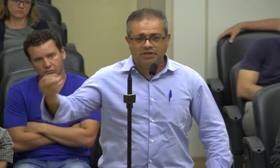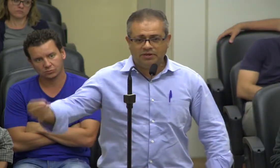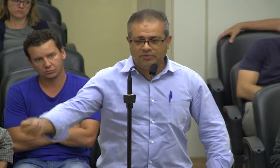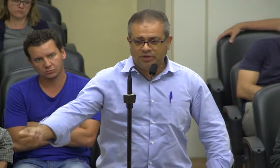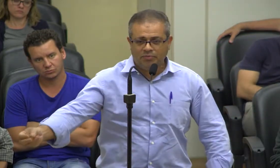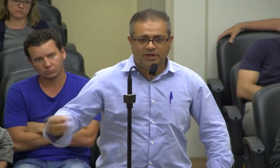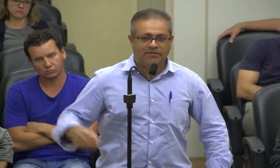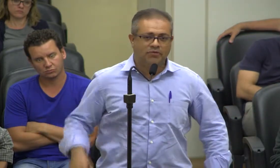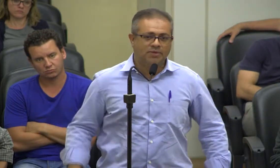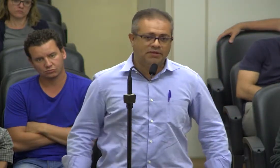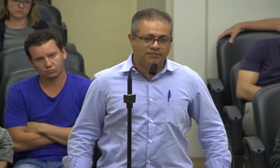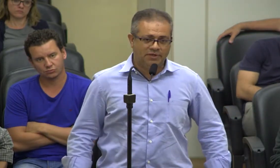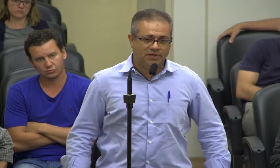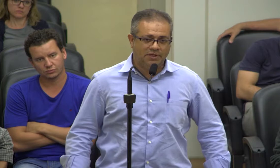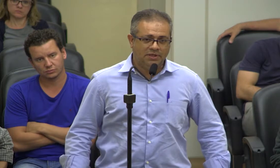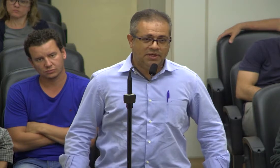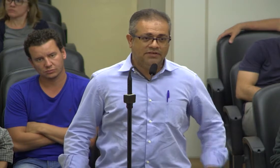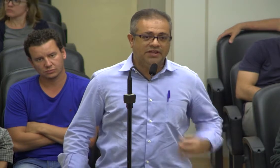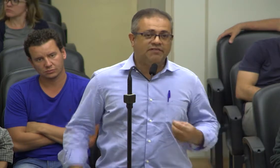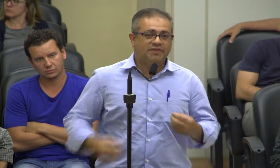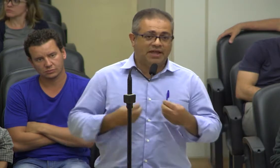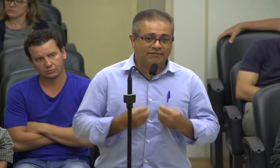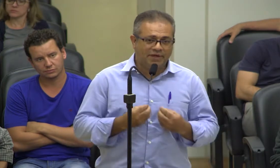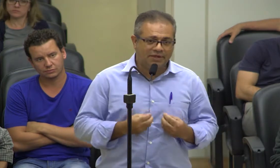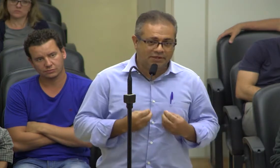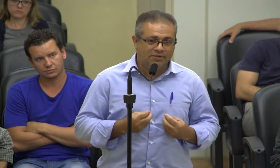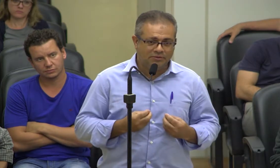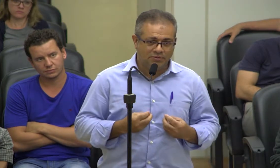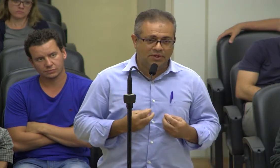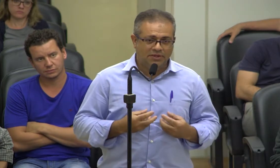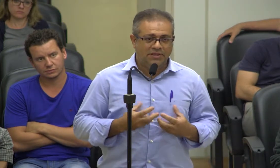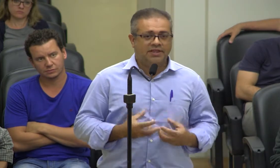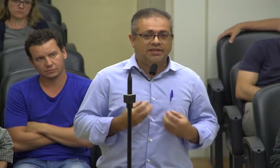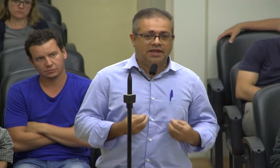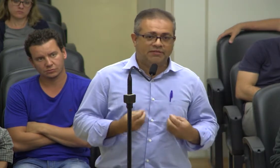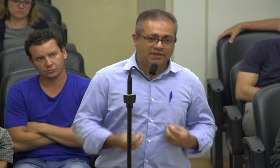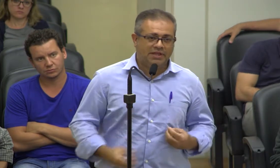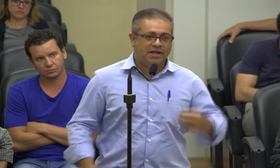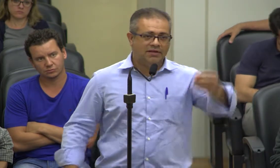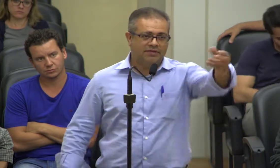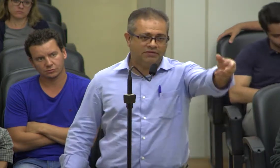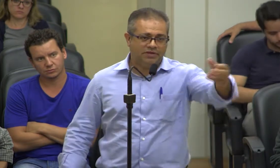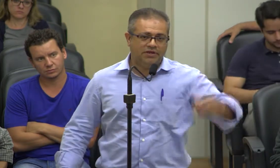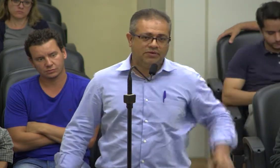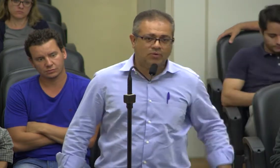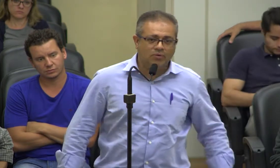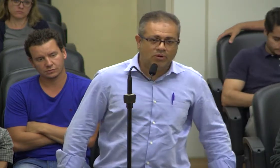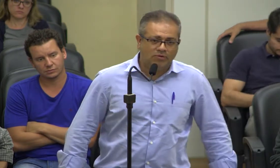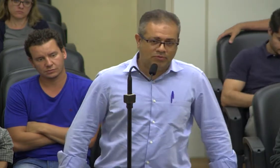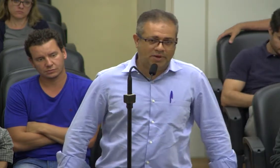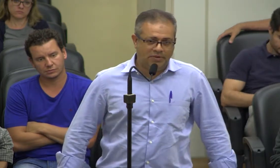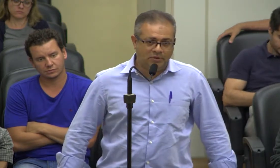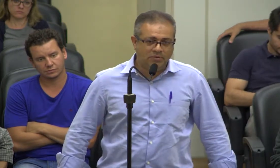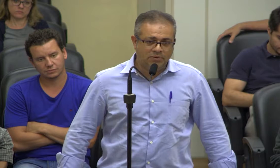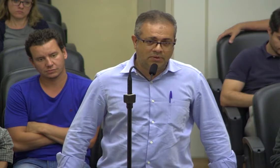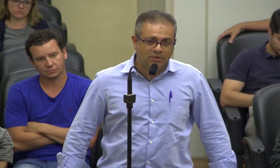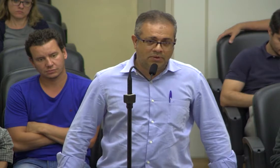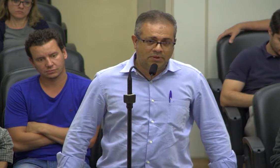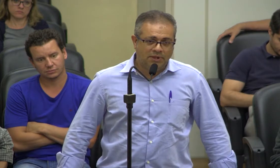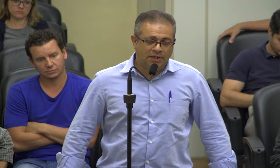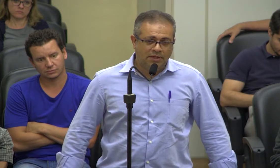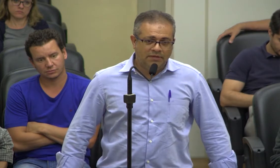gastar dinheiro com recuperação do Marivã, e a gente está falando de tentar evitar gastar dinheiro com o Córrego do